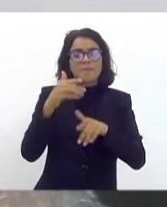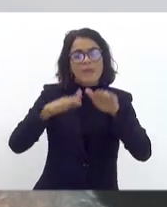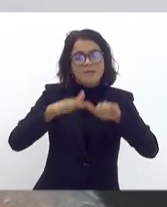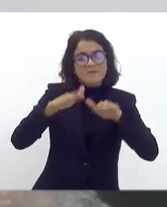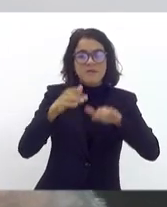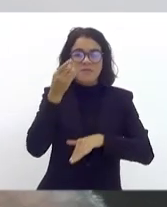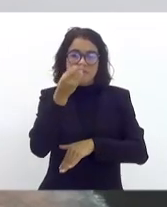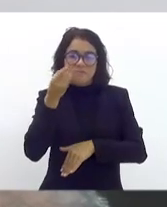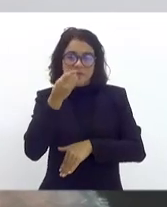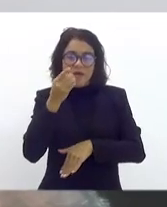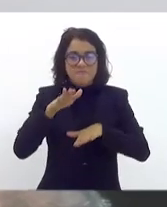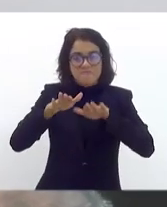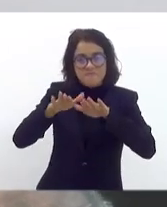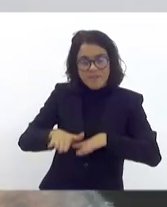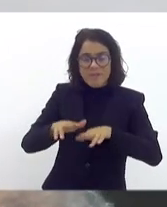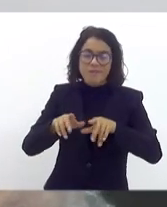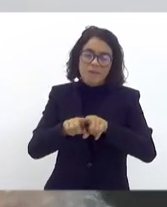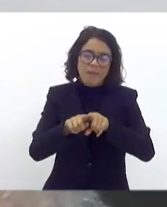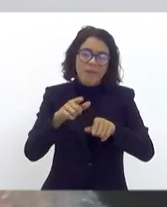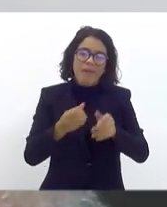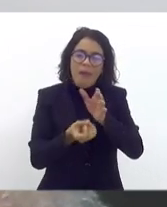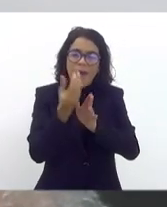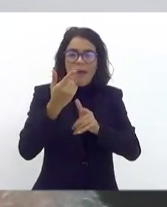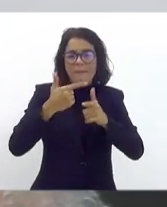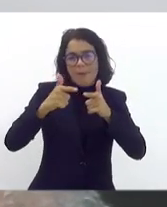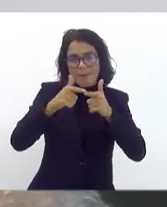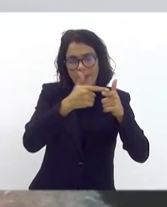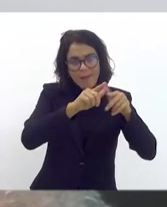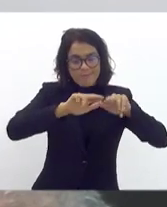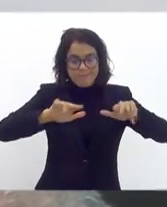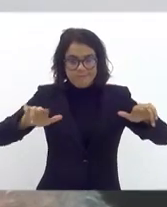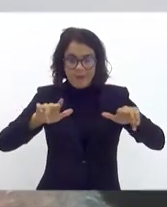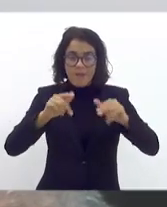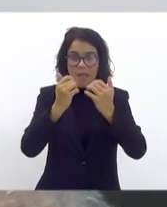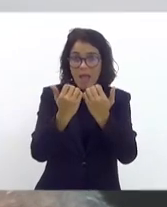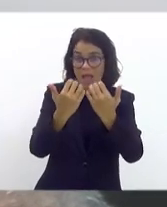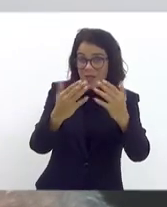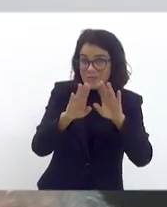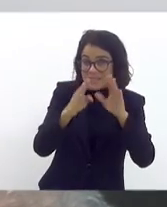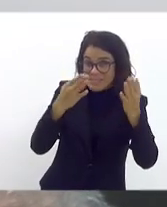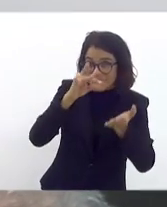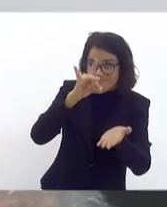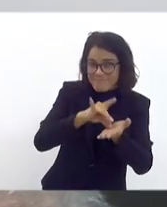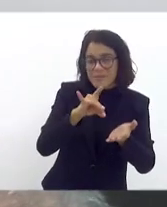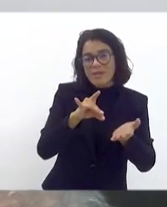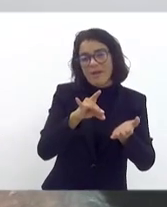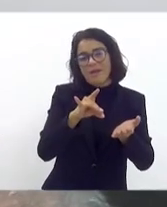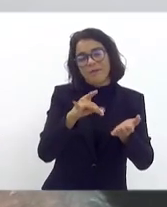nas suas bases, tem problema com relação a isso. Então, para a gente fazer audiências absolutamente profícuas, acho que a gente